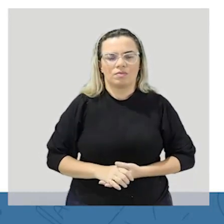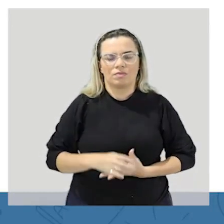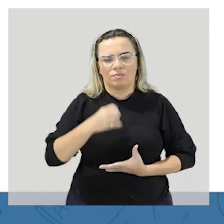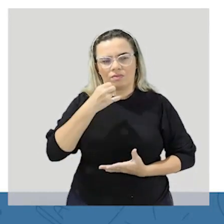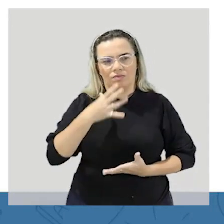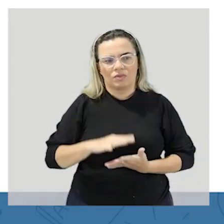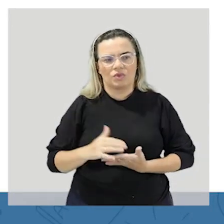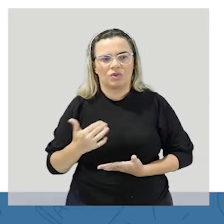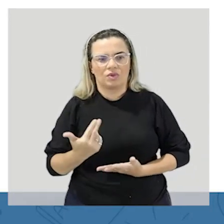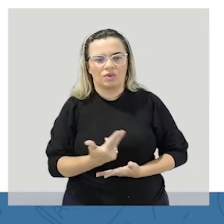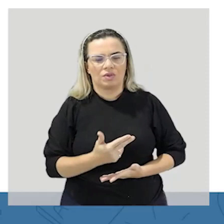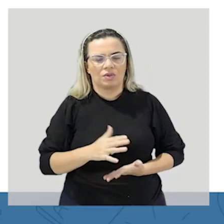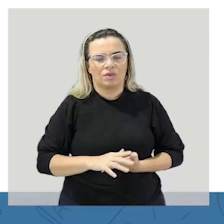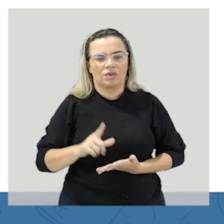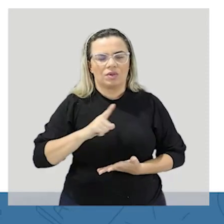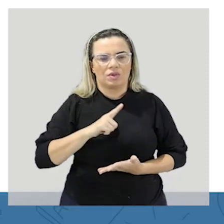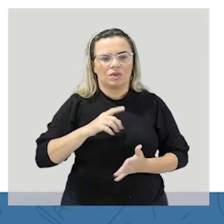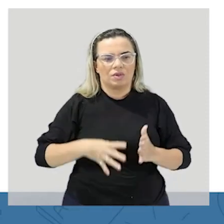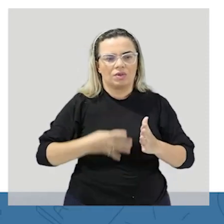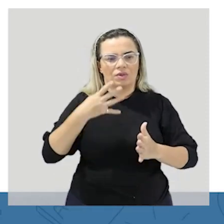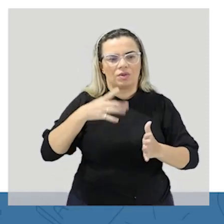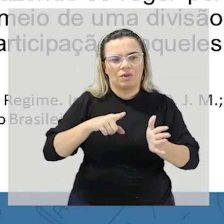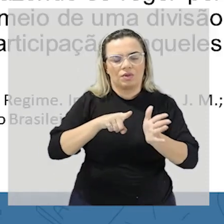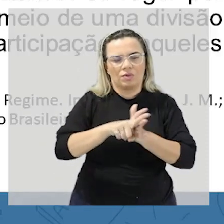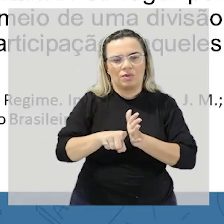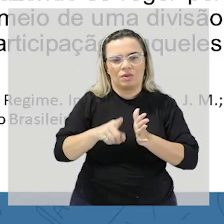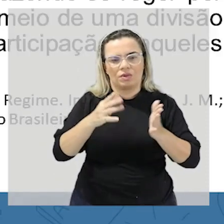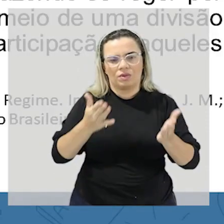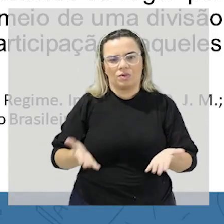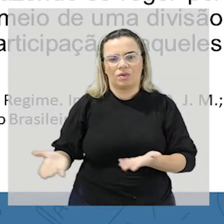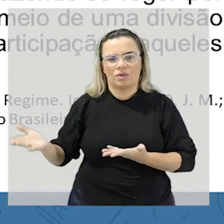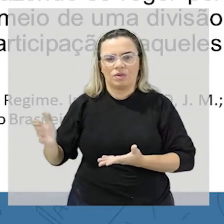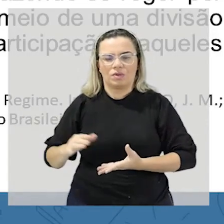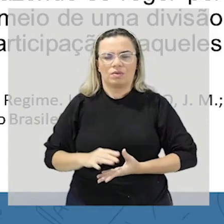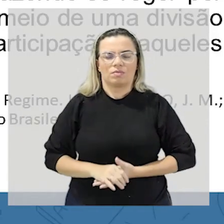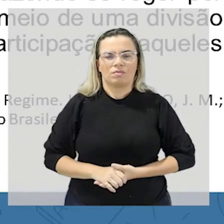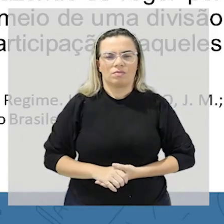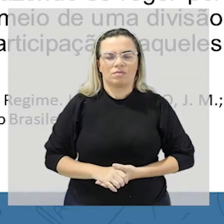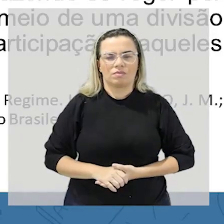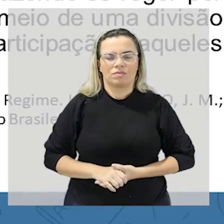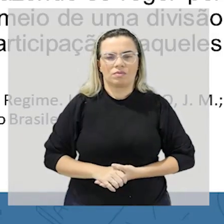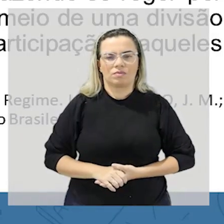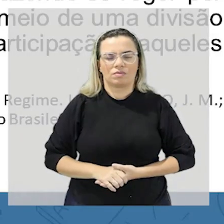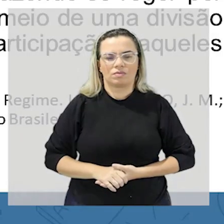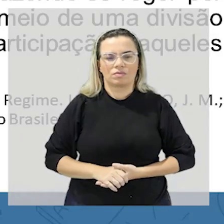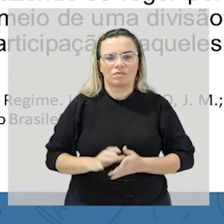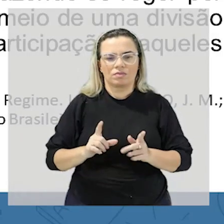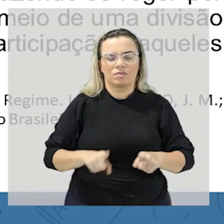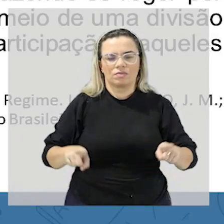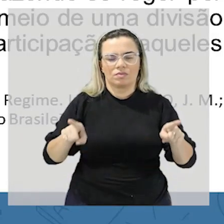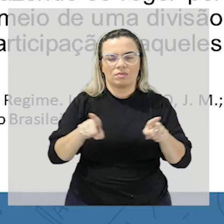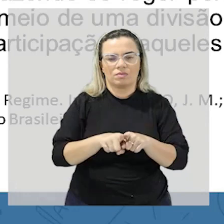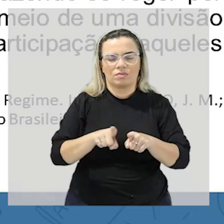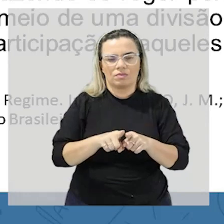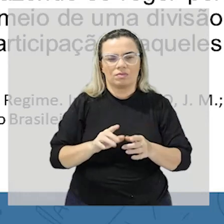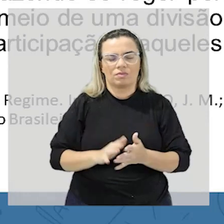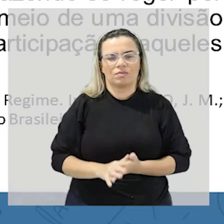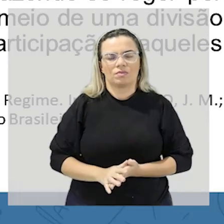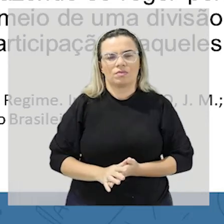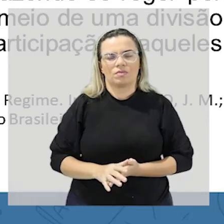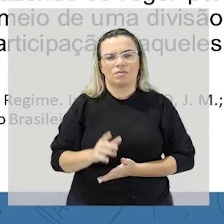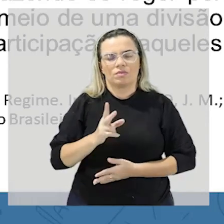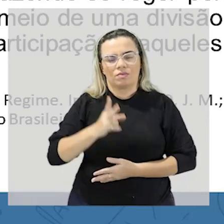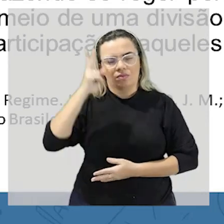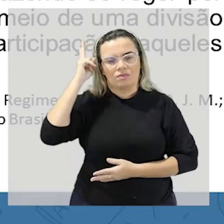E aqui nós temos a nossa quarta questão, nosso quarto item em questão, né? Também que caiu no vestibular do